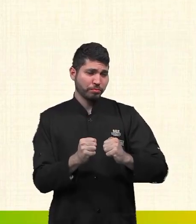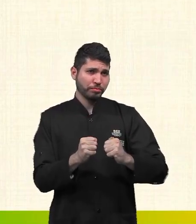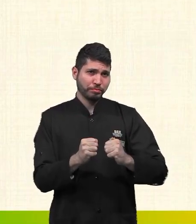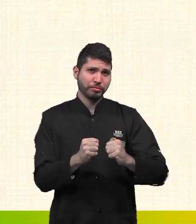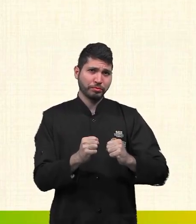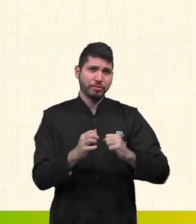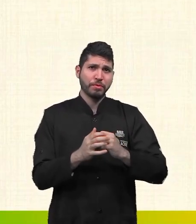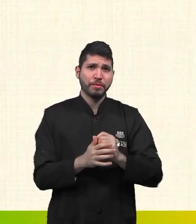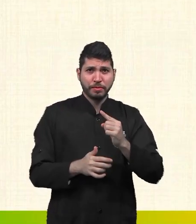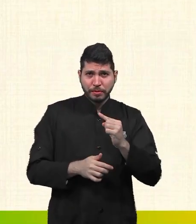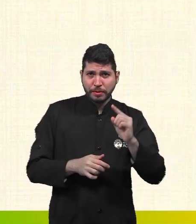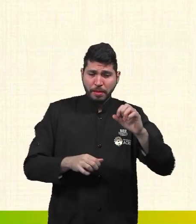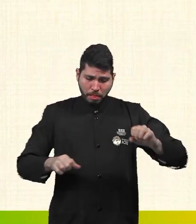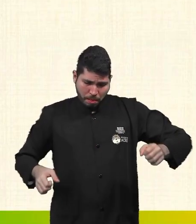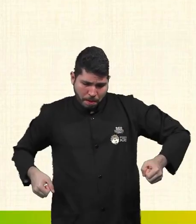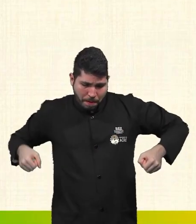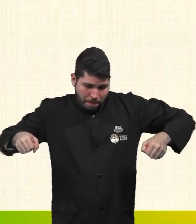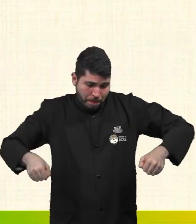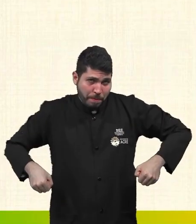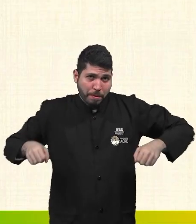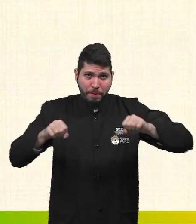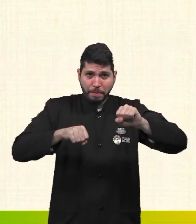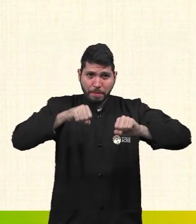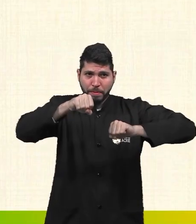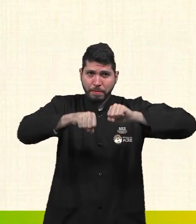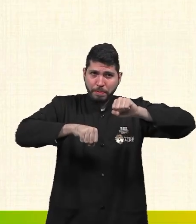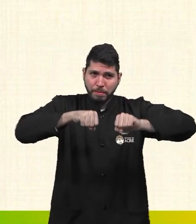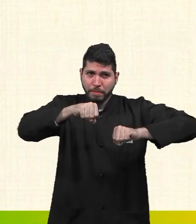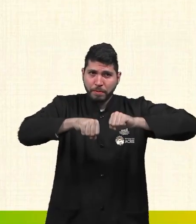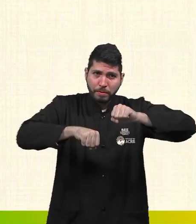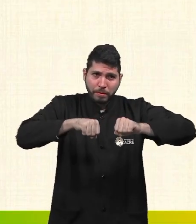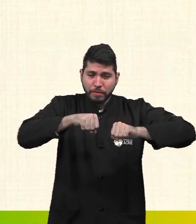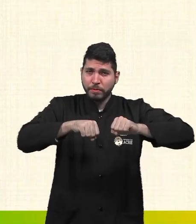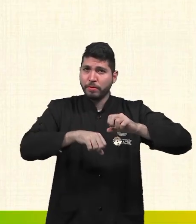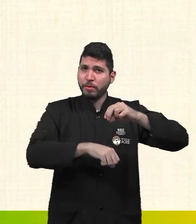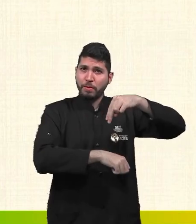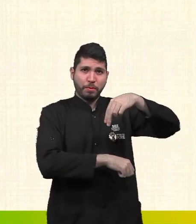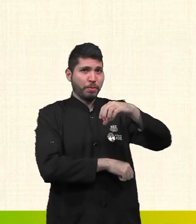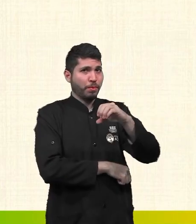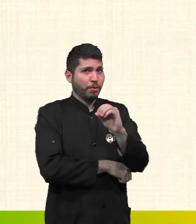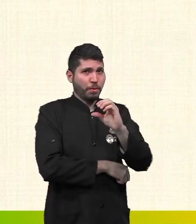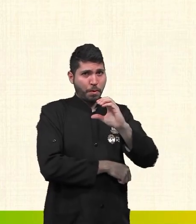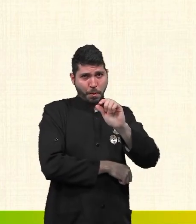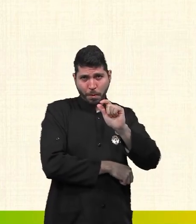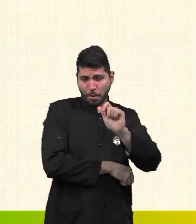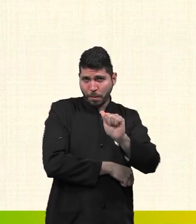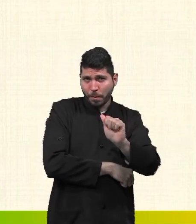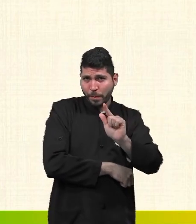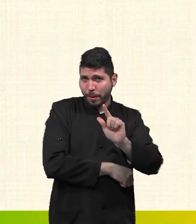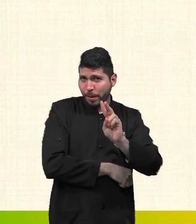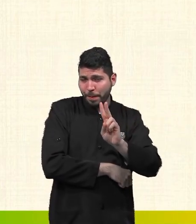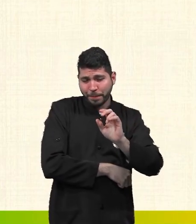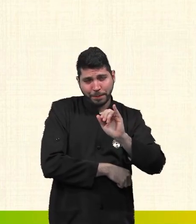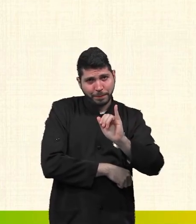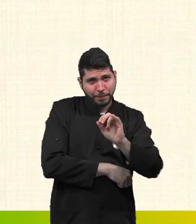Calvin. Then can I have a cookie? No, Calvin. She's on to me.